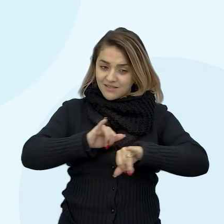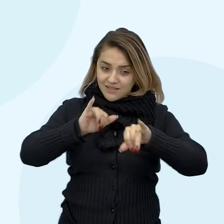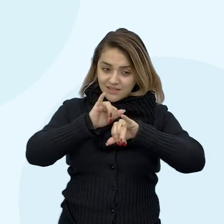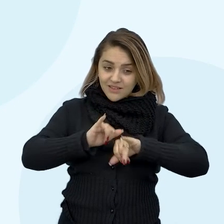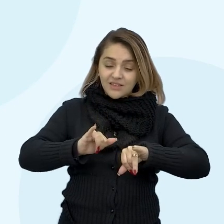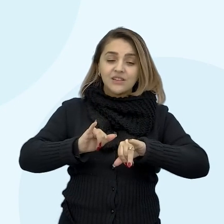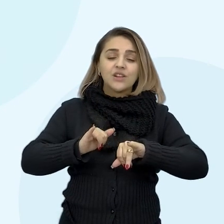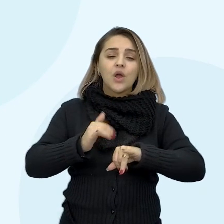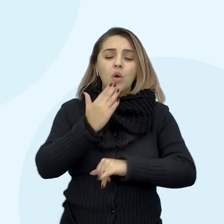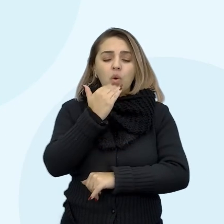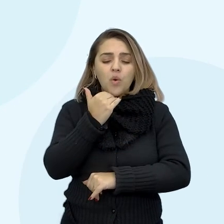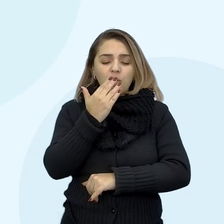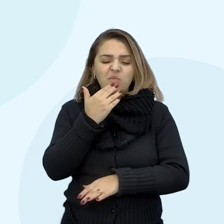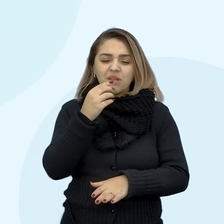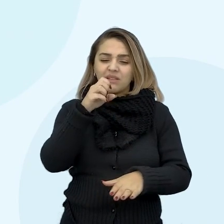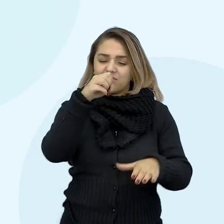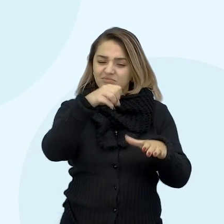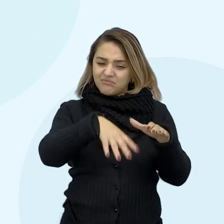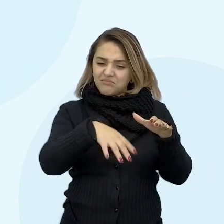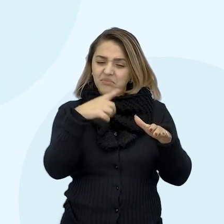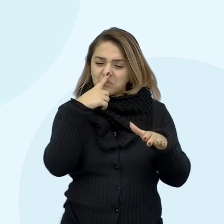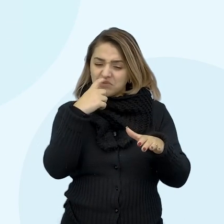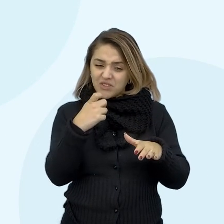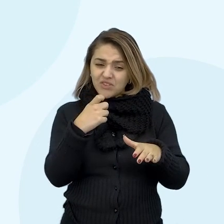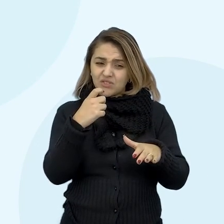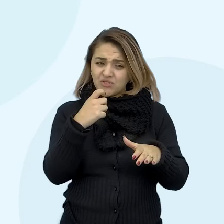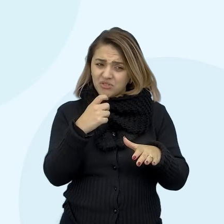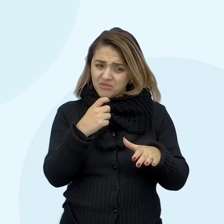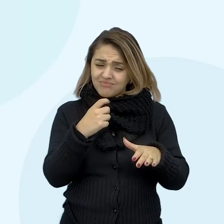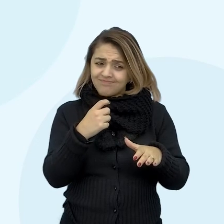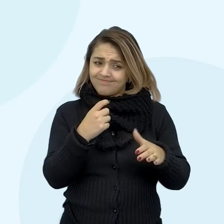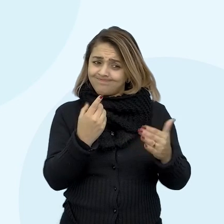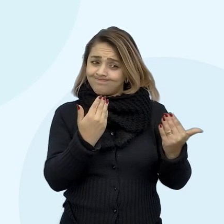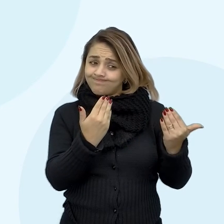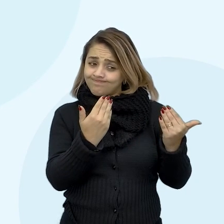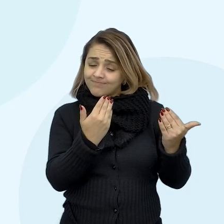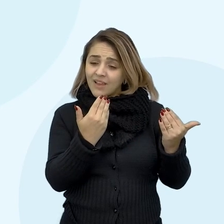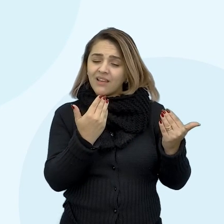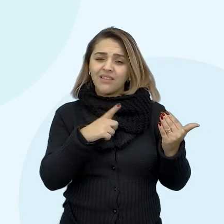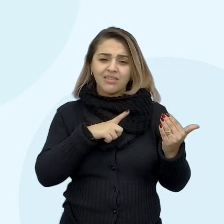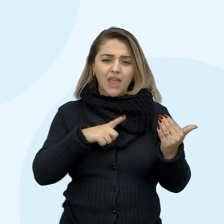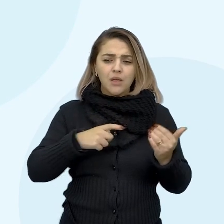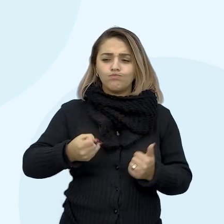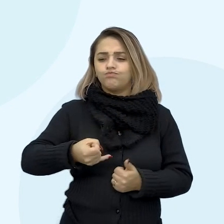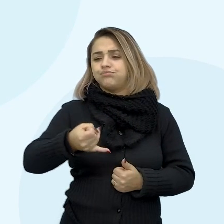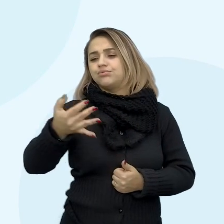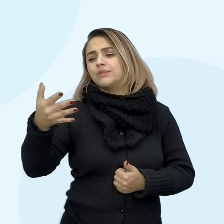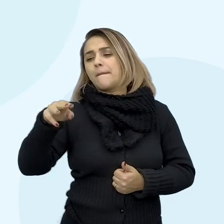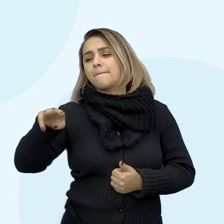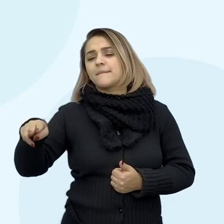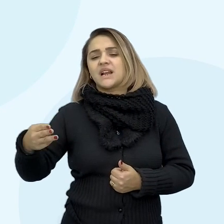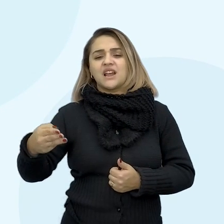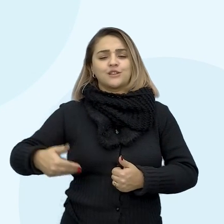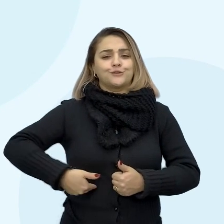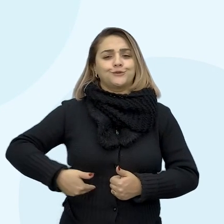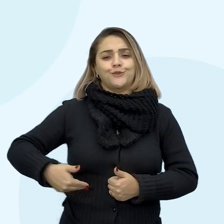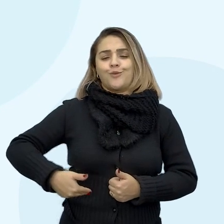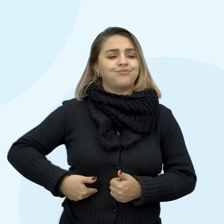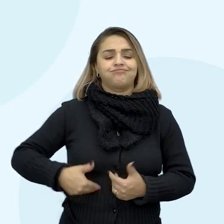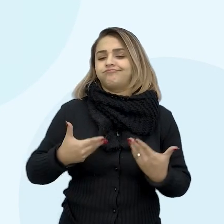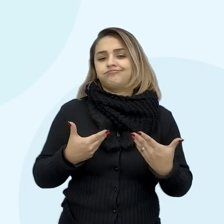no lixo enquanto milhares de pessoas passam fome é inaceitável.